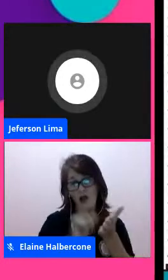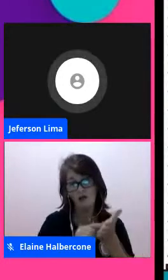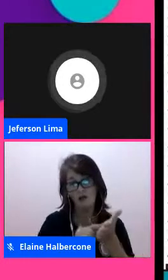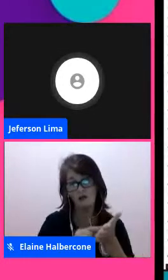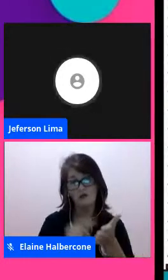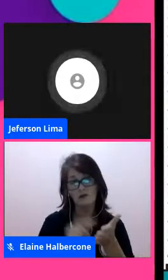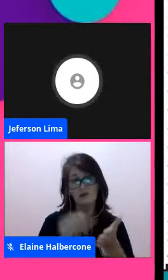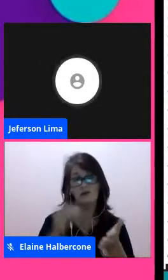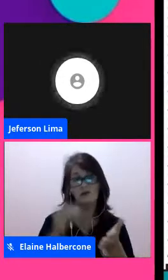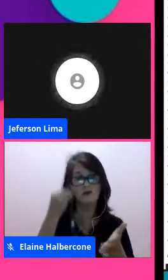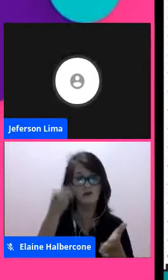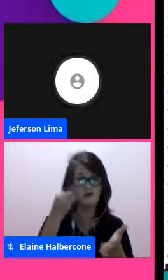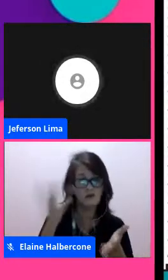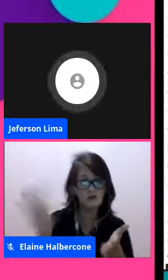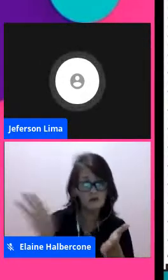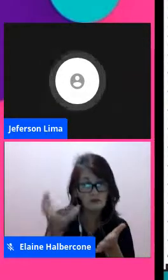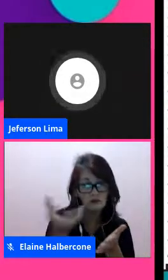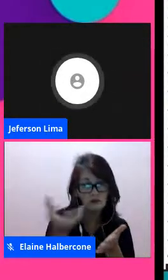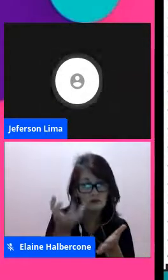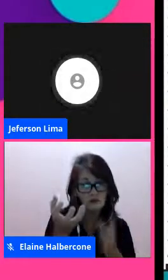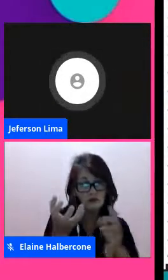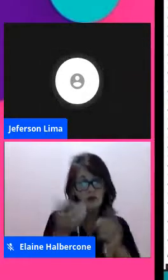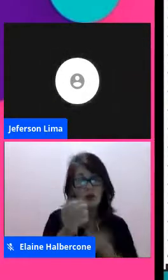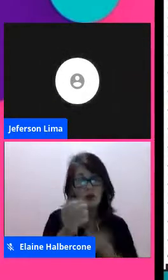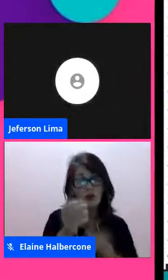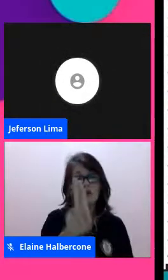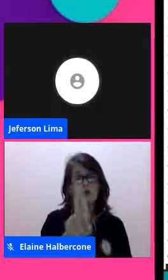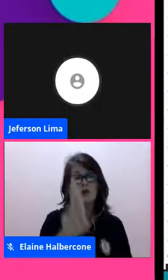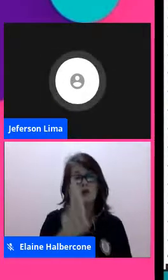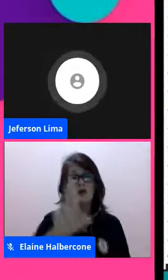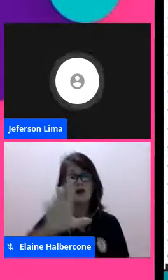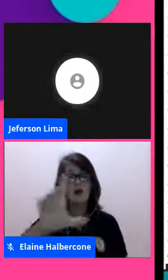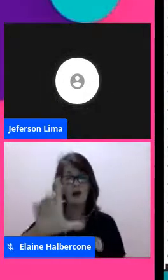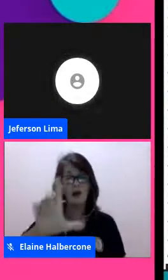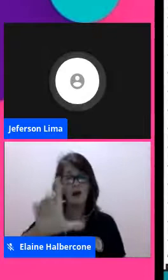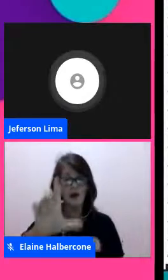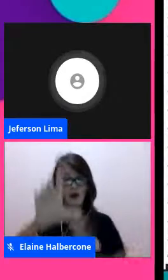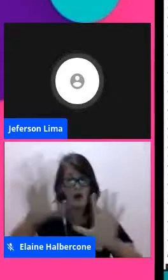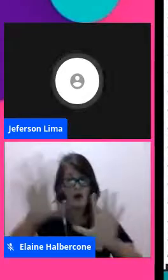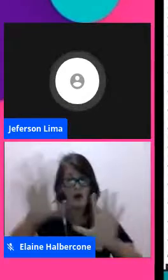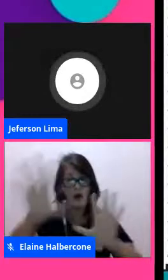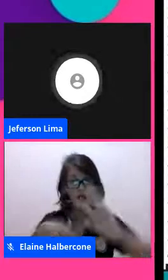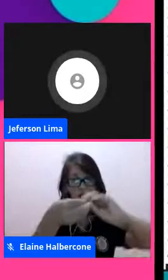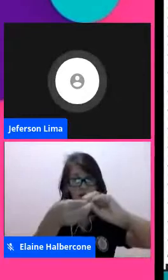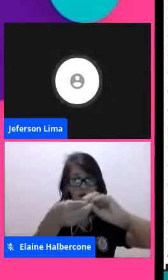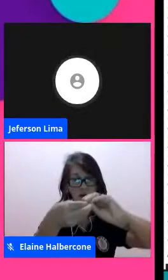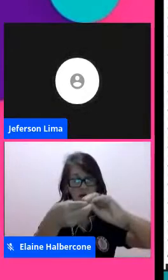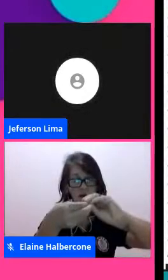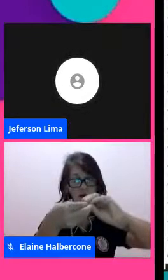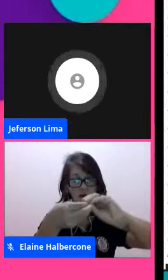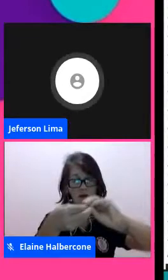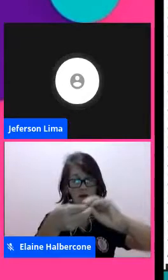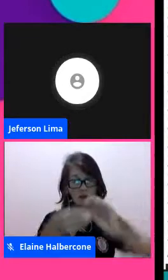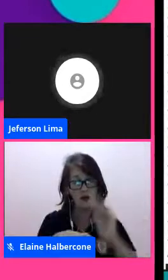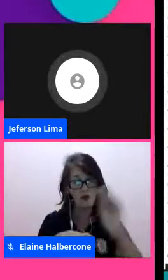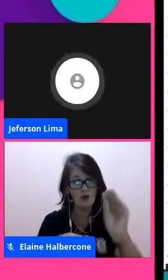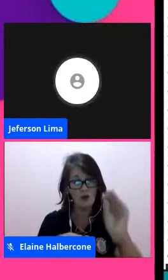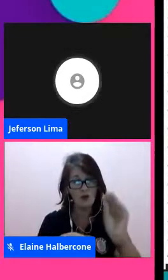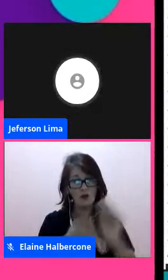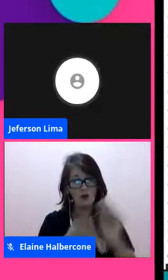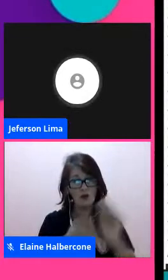tem lá uma parte que é URLs adicionais e vocês colocam uma URL adicional lá que é